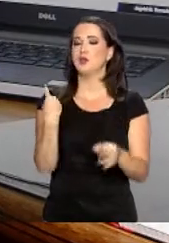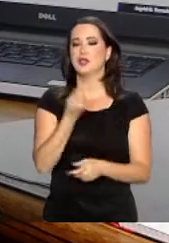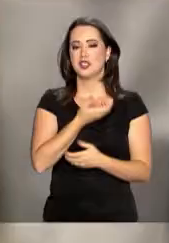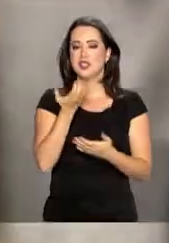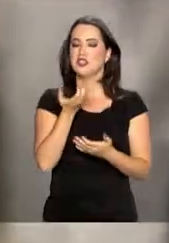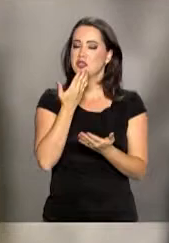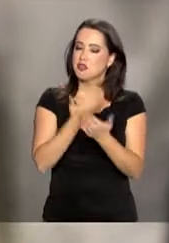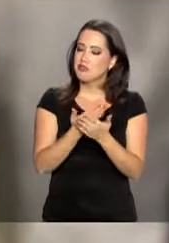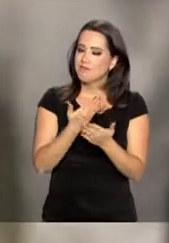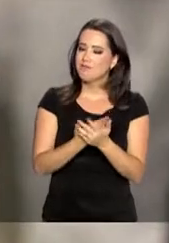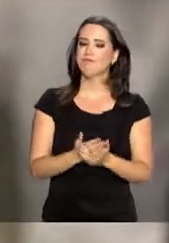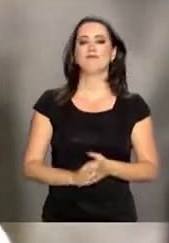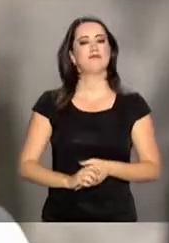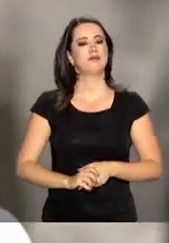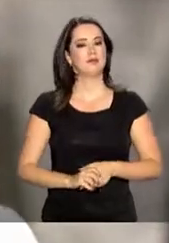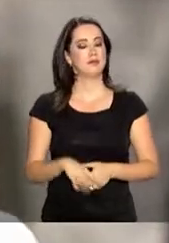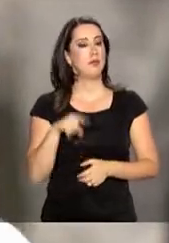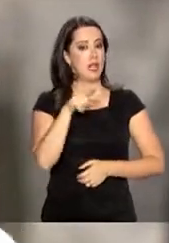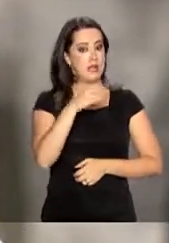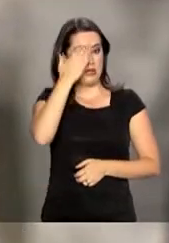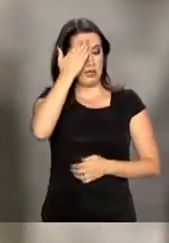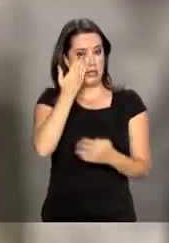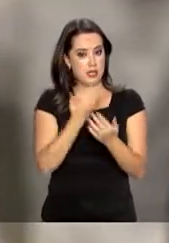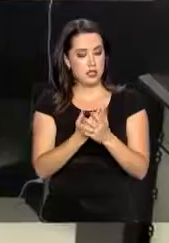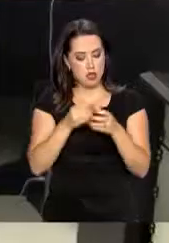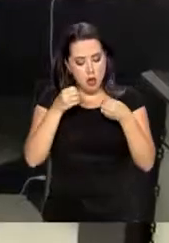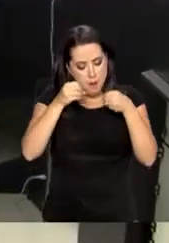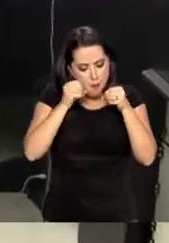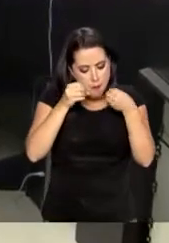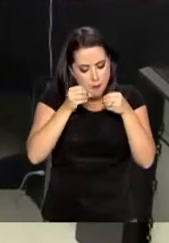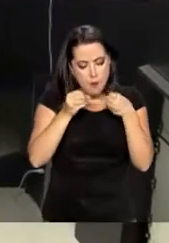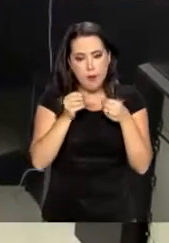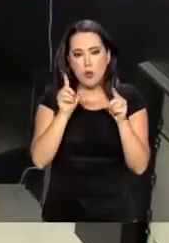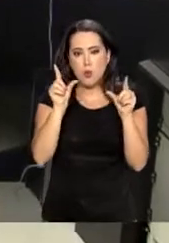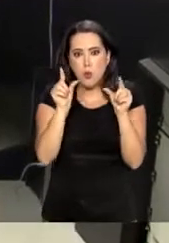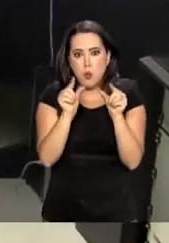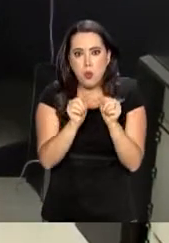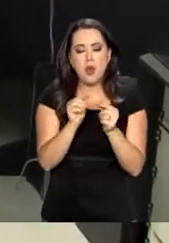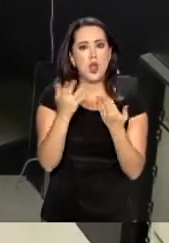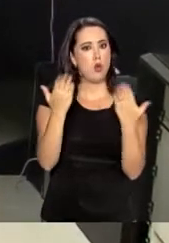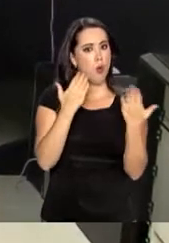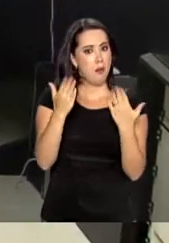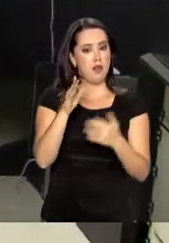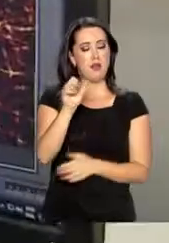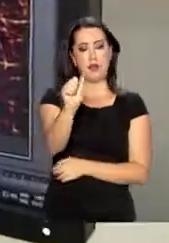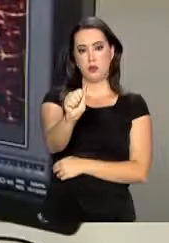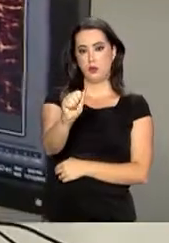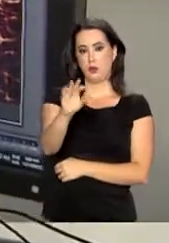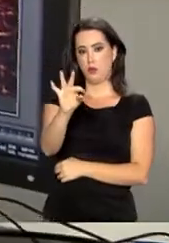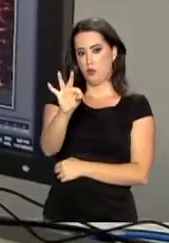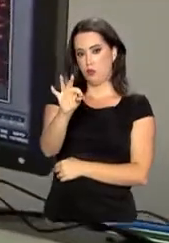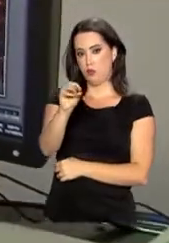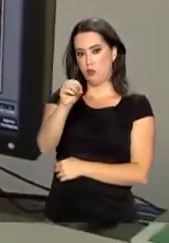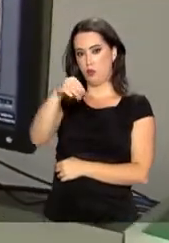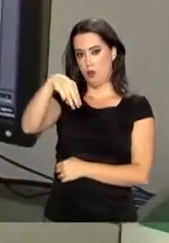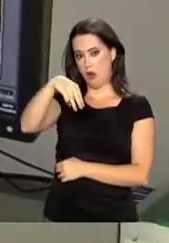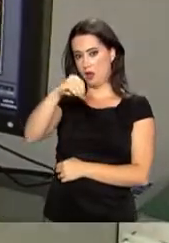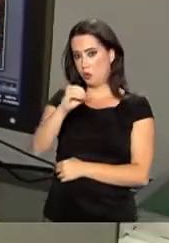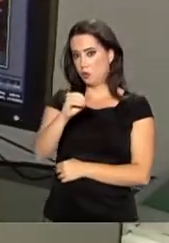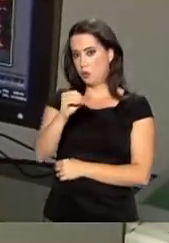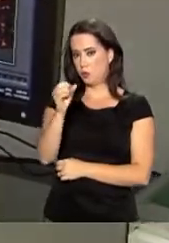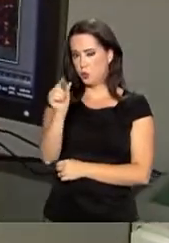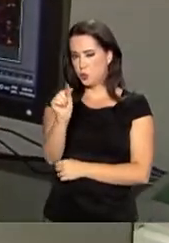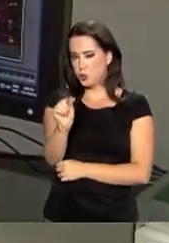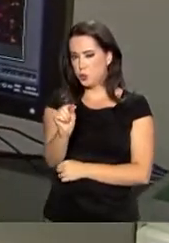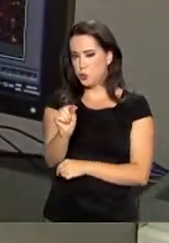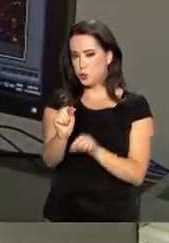quer estudar. Murilo acredita que a captura de imagens em nível atômico trará melhor entendimento para doenças negligenciadas pelos